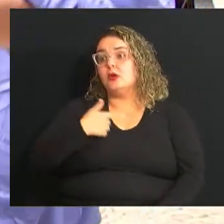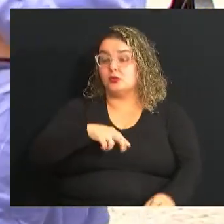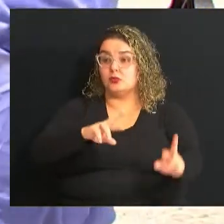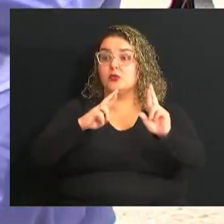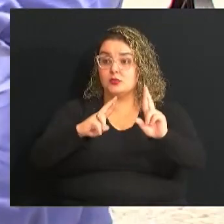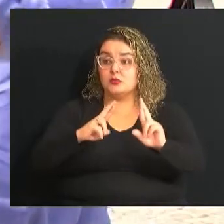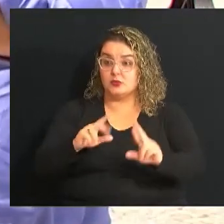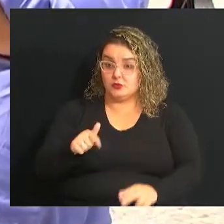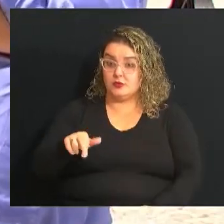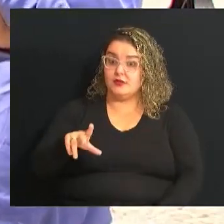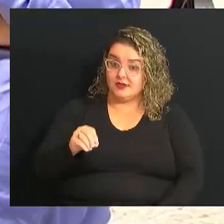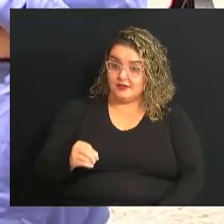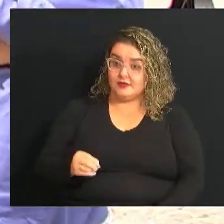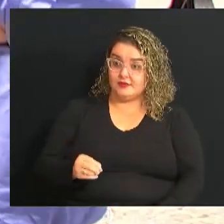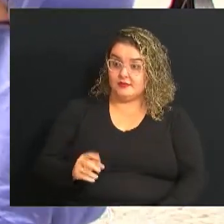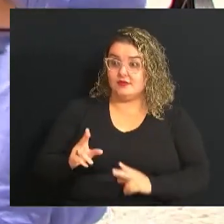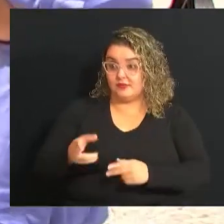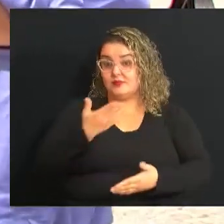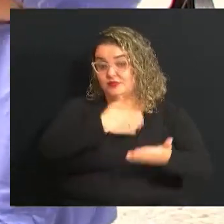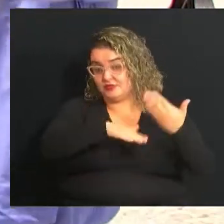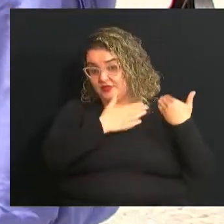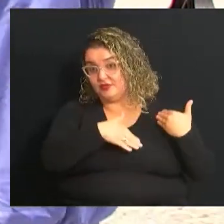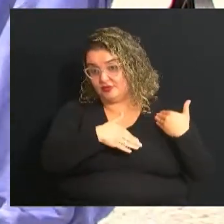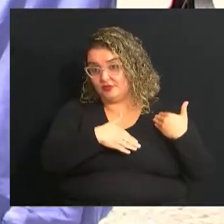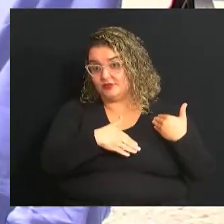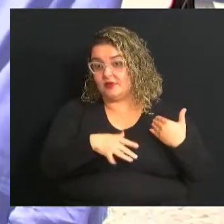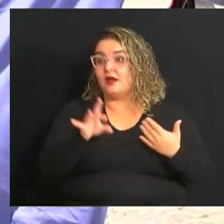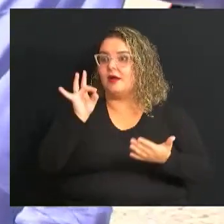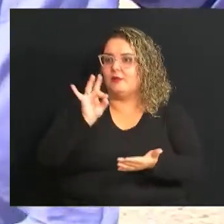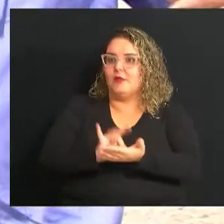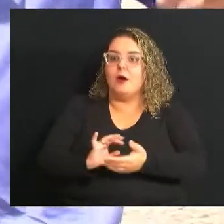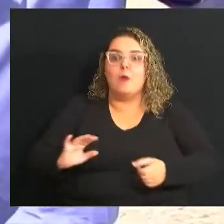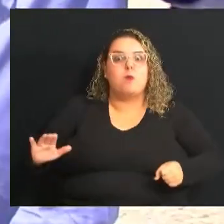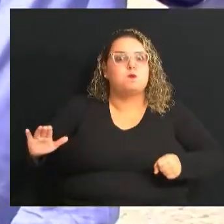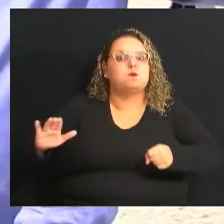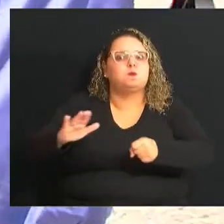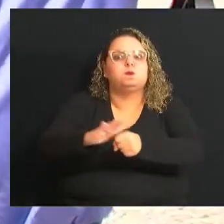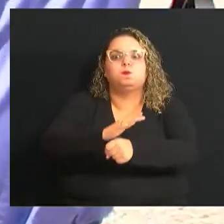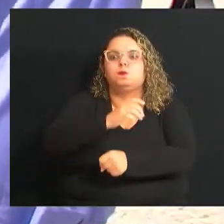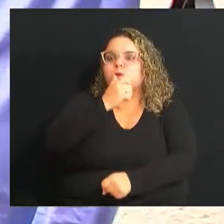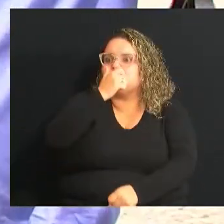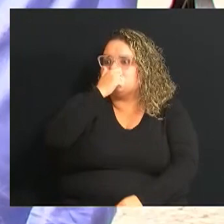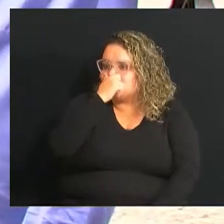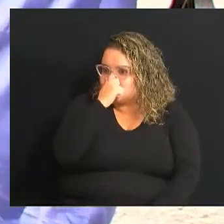apresentação maravilhosa para quem vier ao Largo do Rosário e assistir ao jogo.